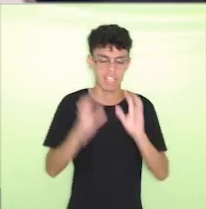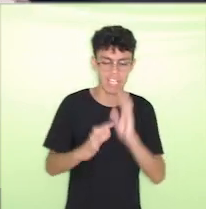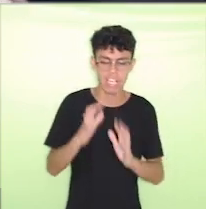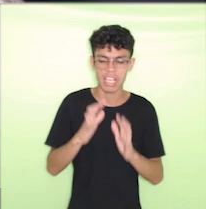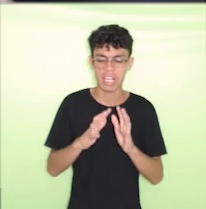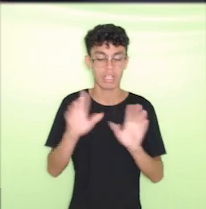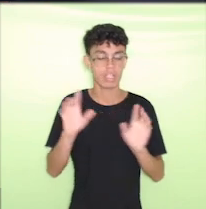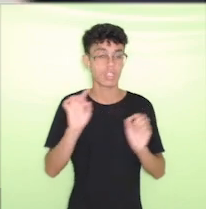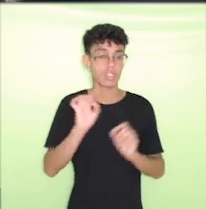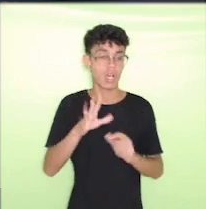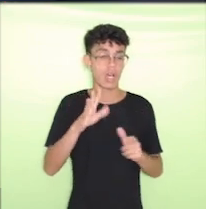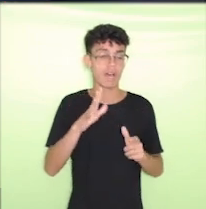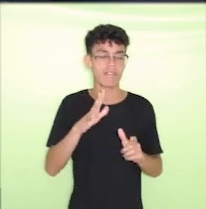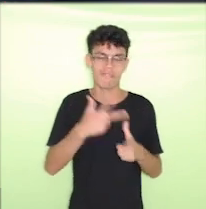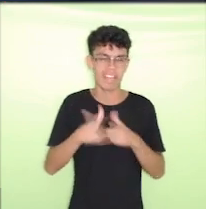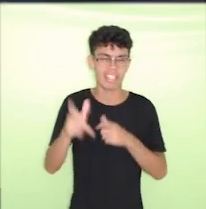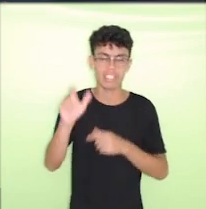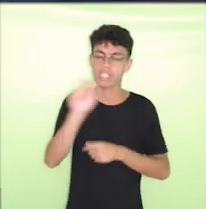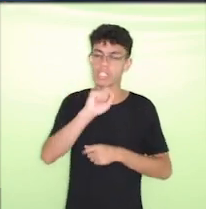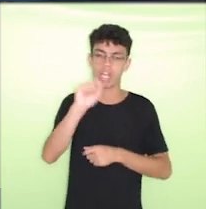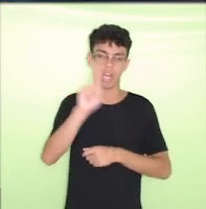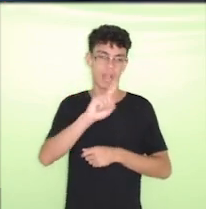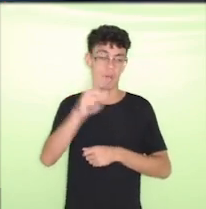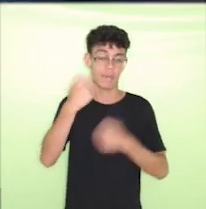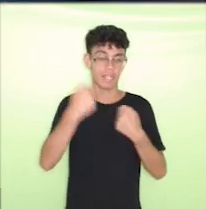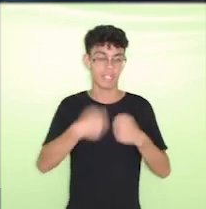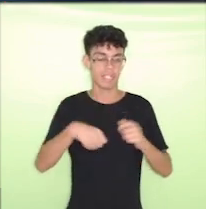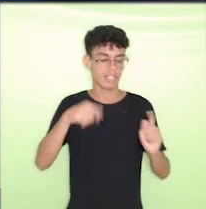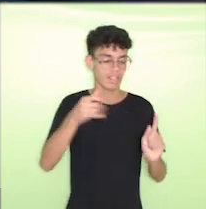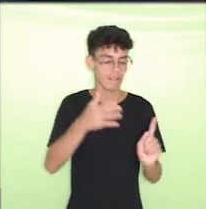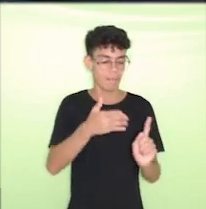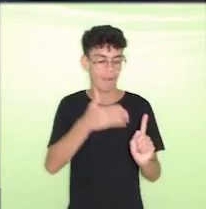assim. É preciso conquistá-la, mas não